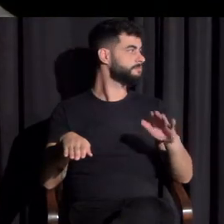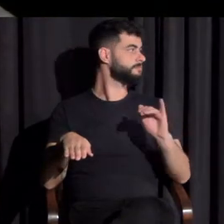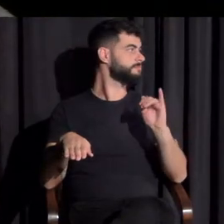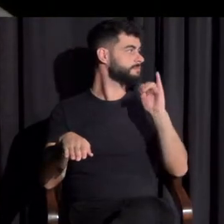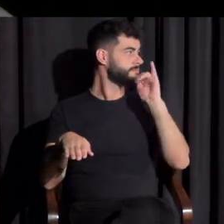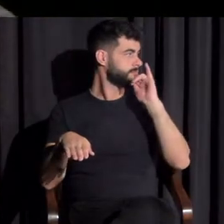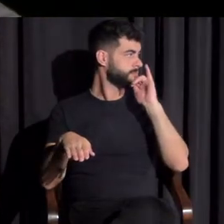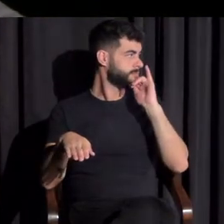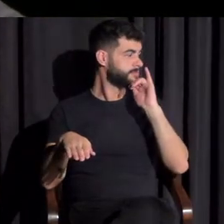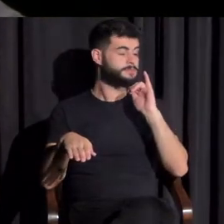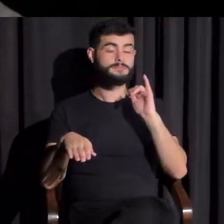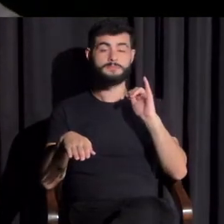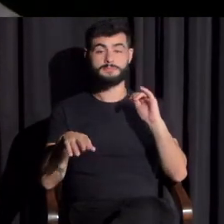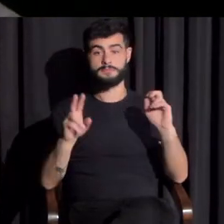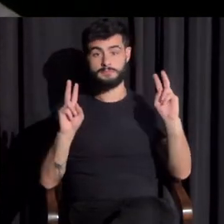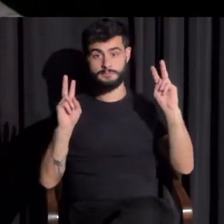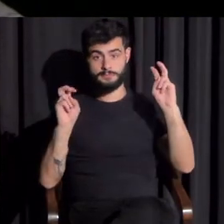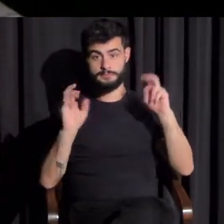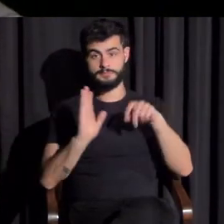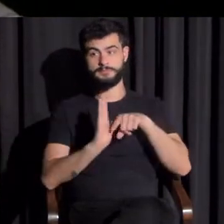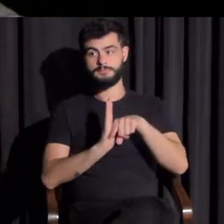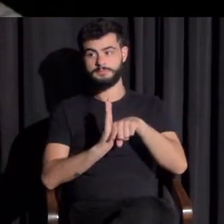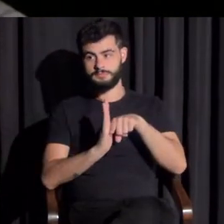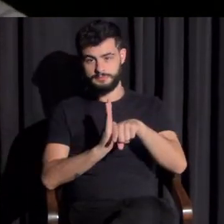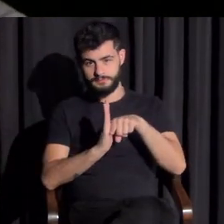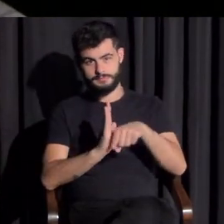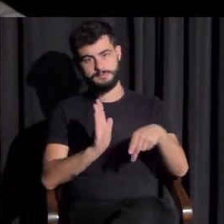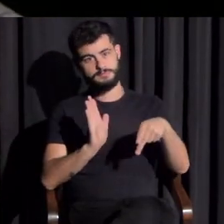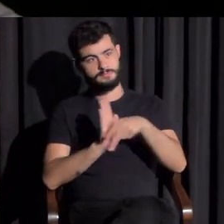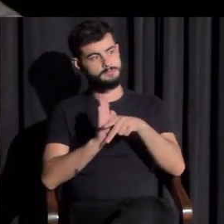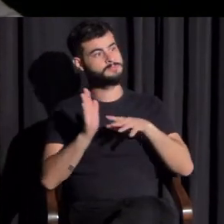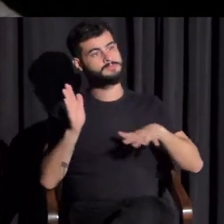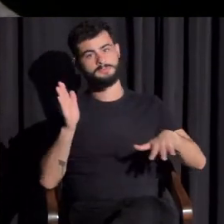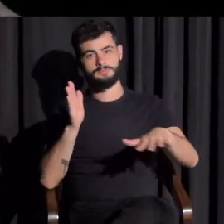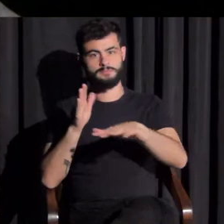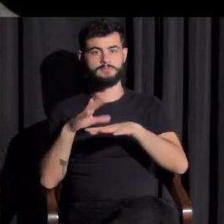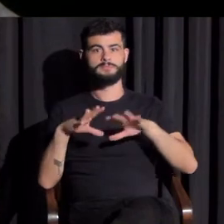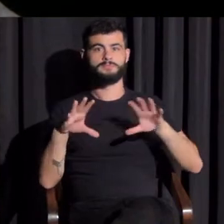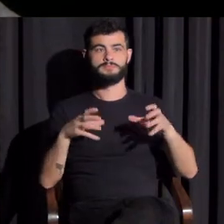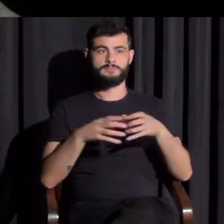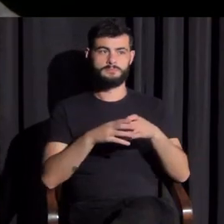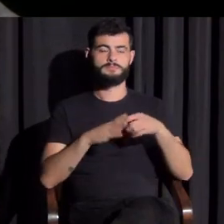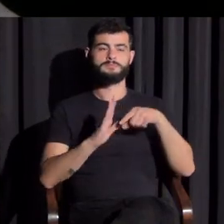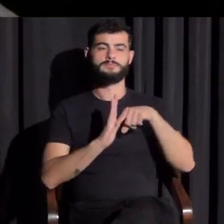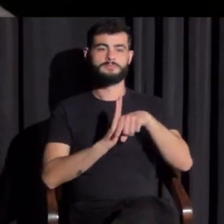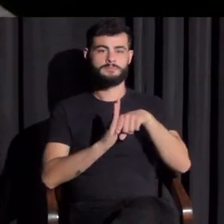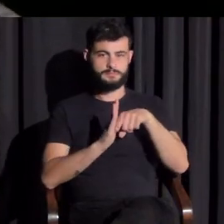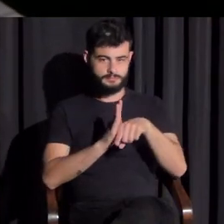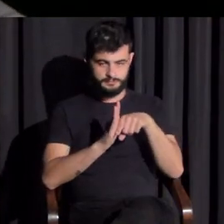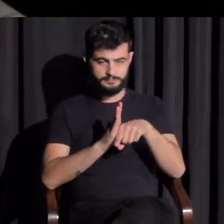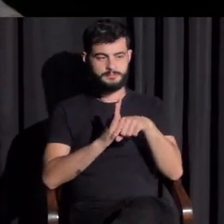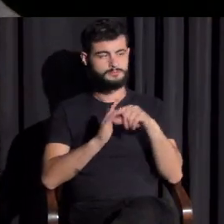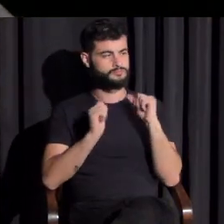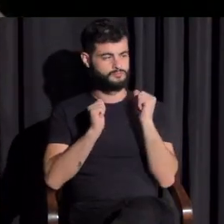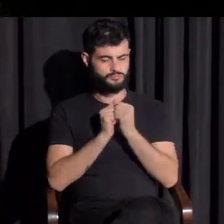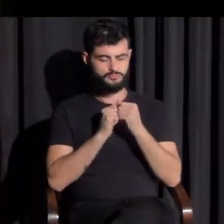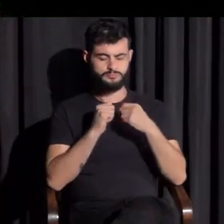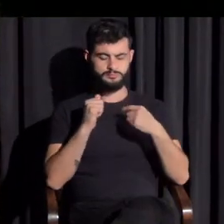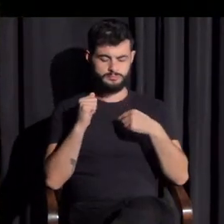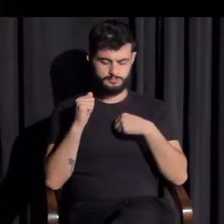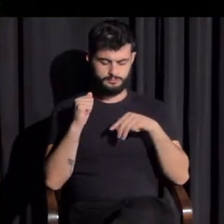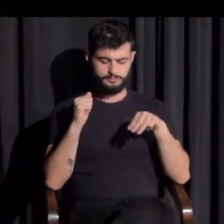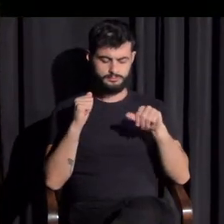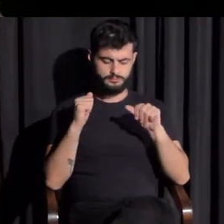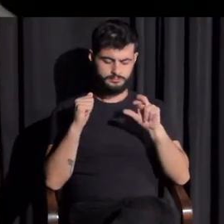situações também de pesquisa, em que todos nós do grupo de pesquisa estávamos envolvidos, né, eu, a Márcia e outras pessoas que fazem parte